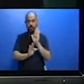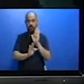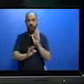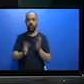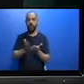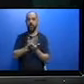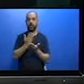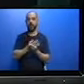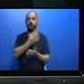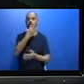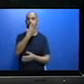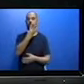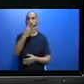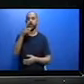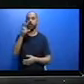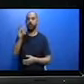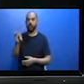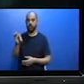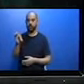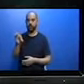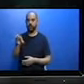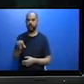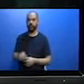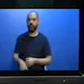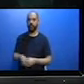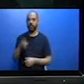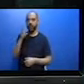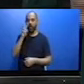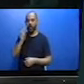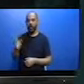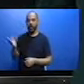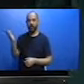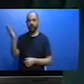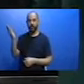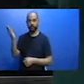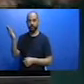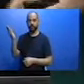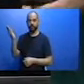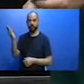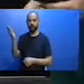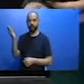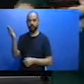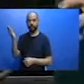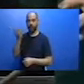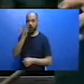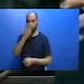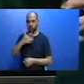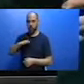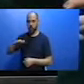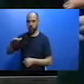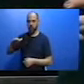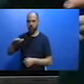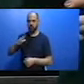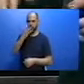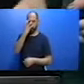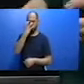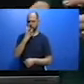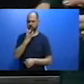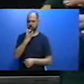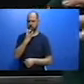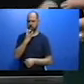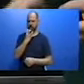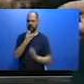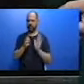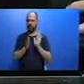página 49 olha este cartaz com esse menininho bravo de novo essa mãozinha